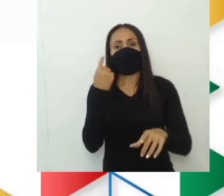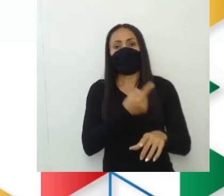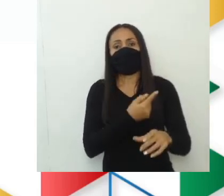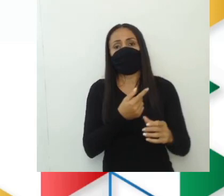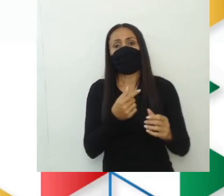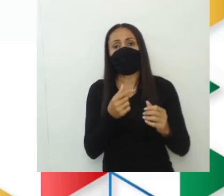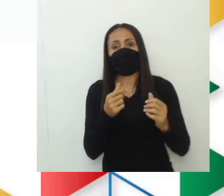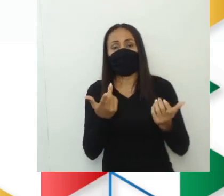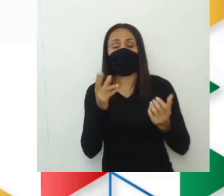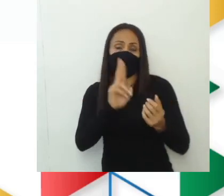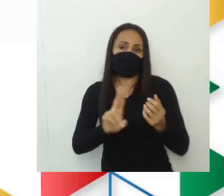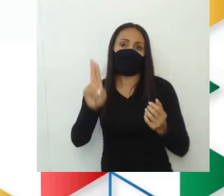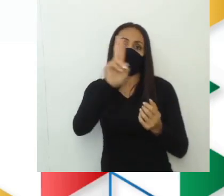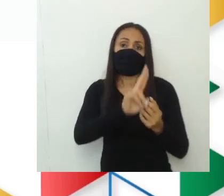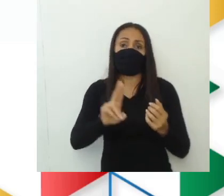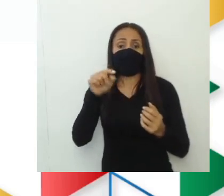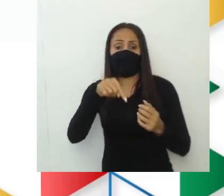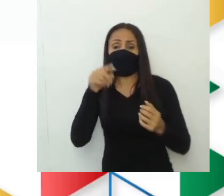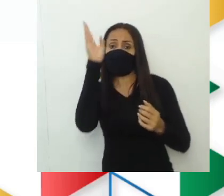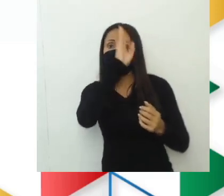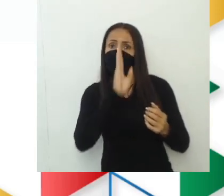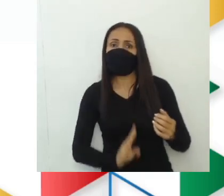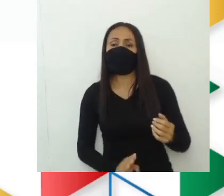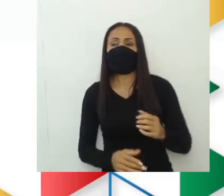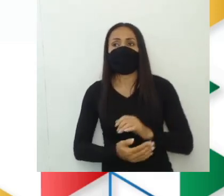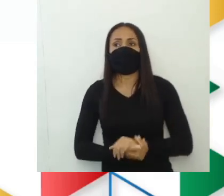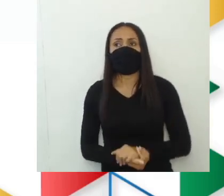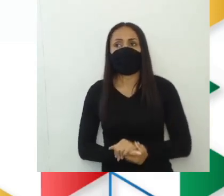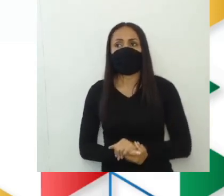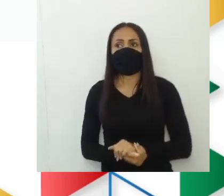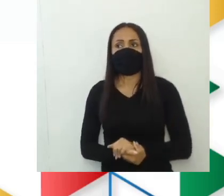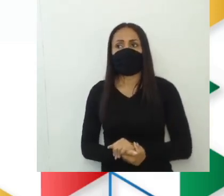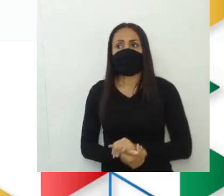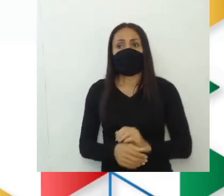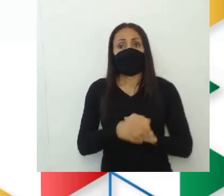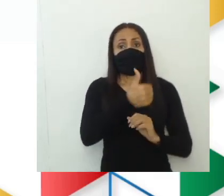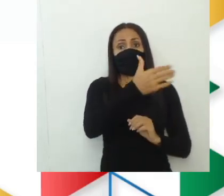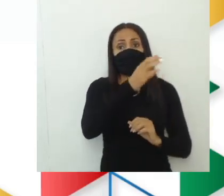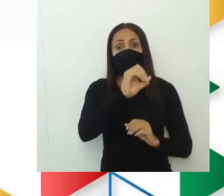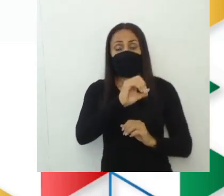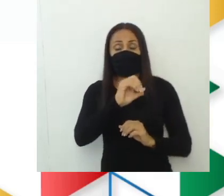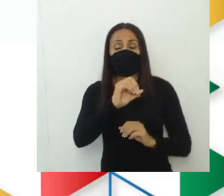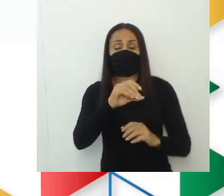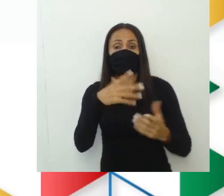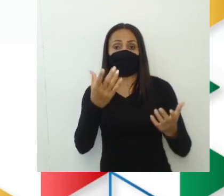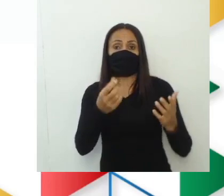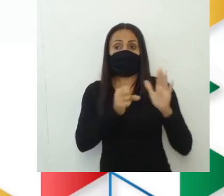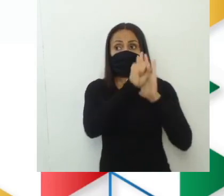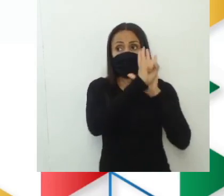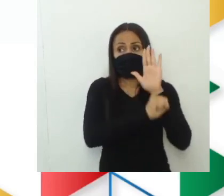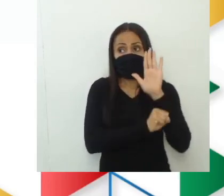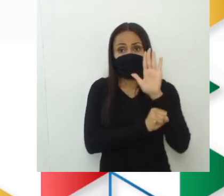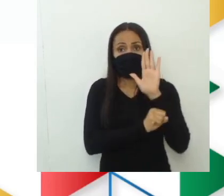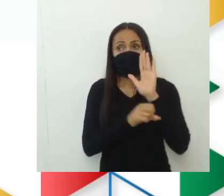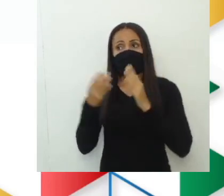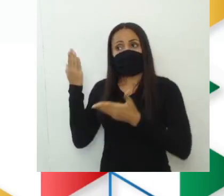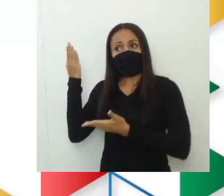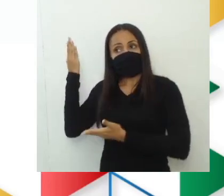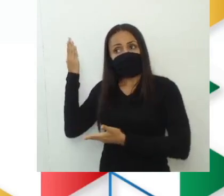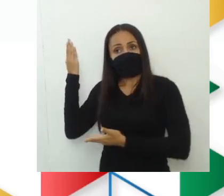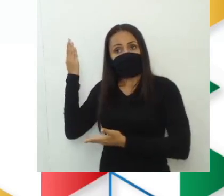e usamos no Brasil indo-arábico com 10 algarismos, ou seja, 10 símbolos na verdade, né? Nesse sistema